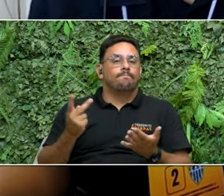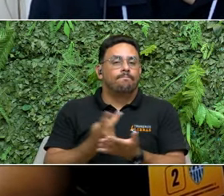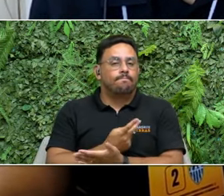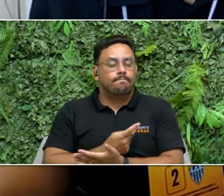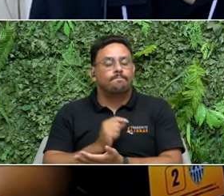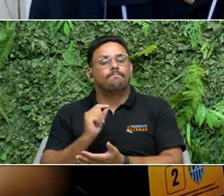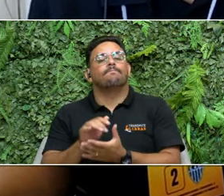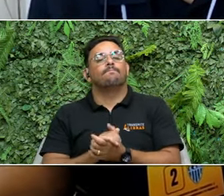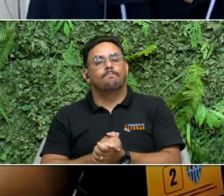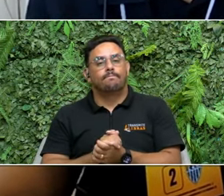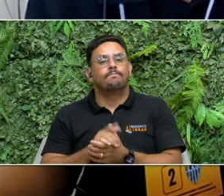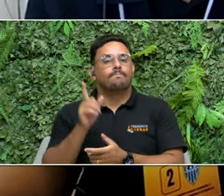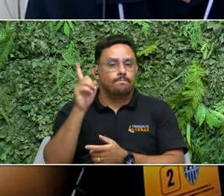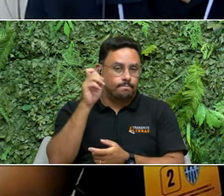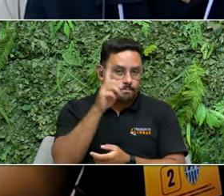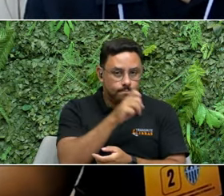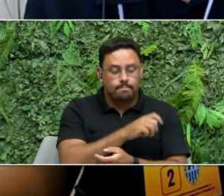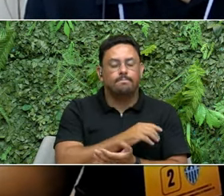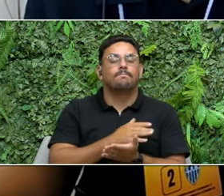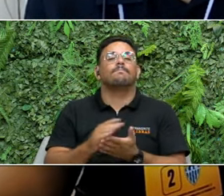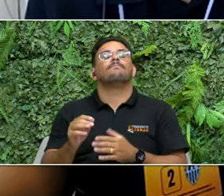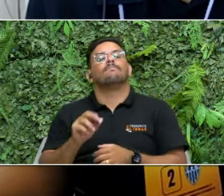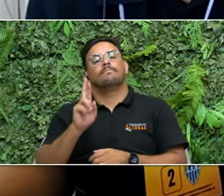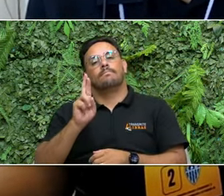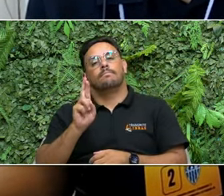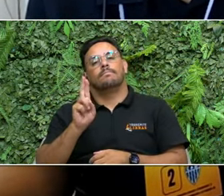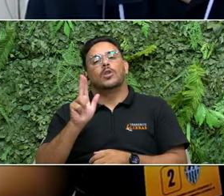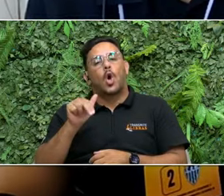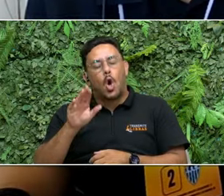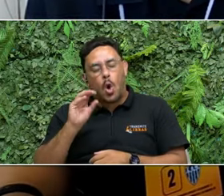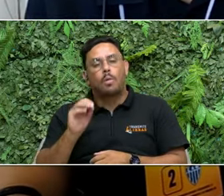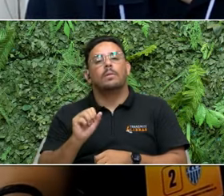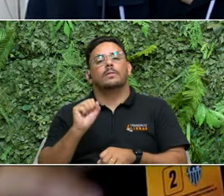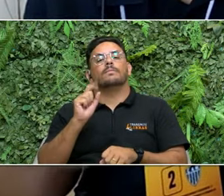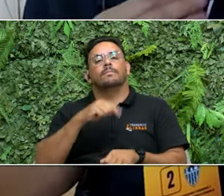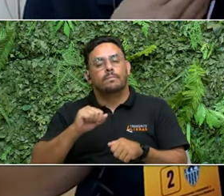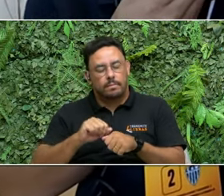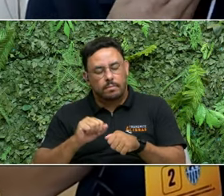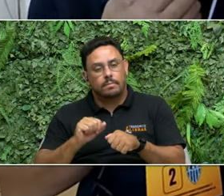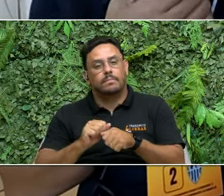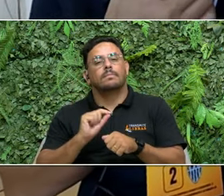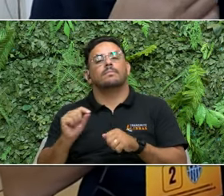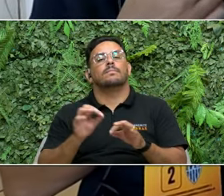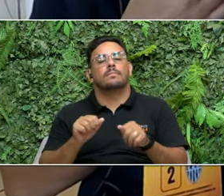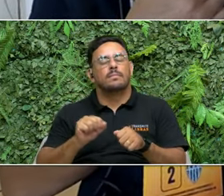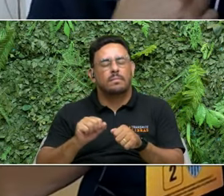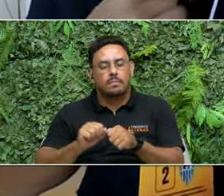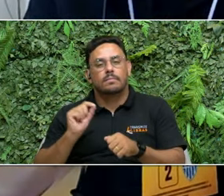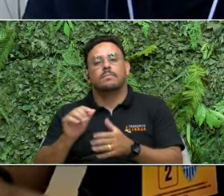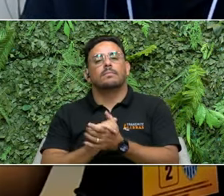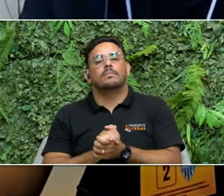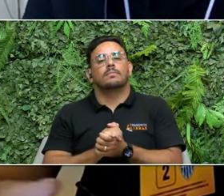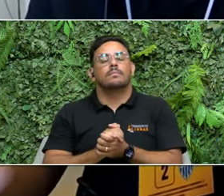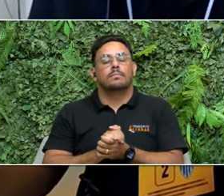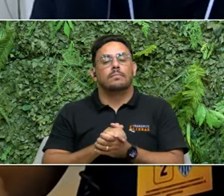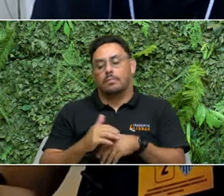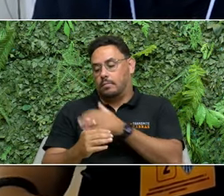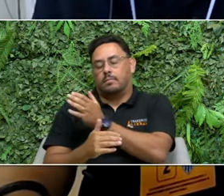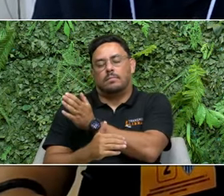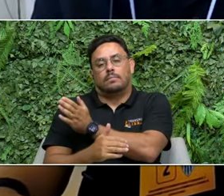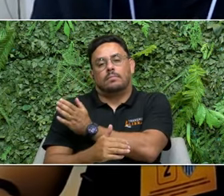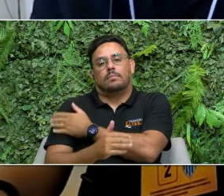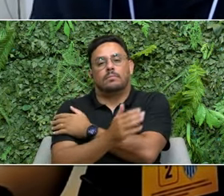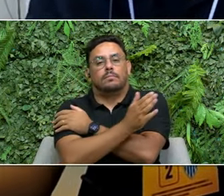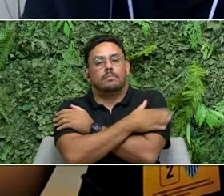eventual dificuldade Inicial O Rubinho é uma Peça importante para fazer ali o lado esquerdo do campo ao lado do